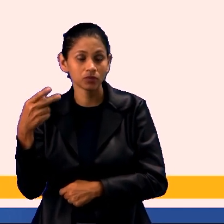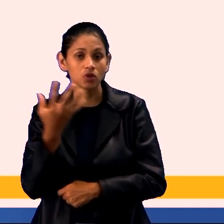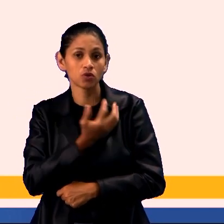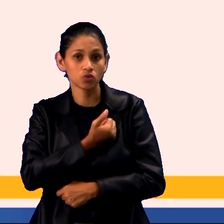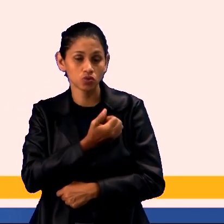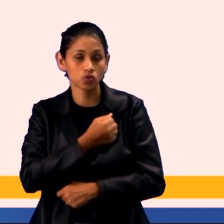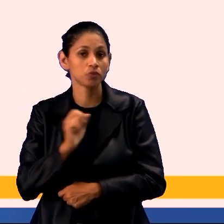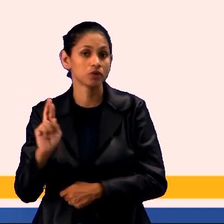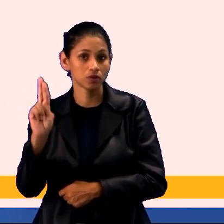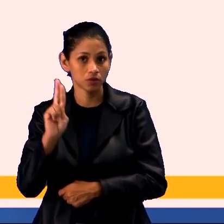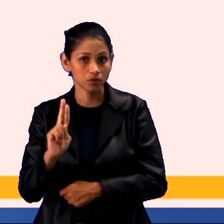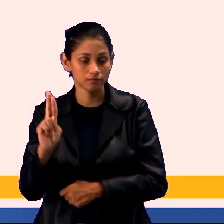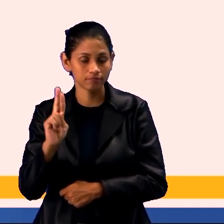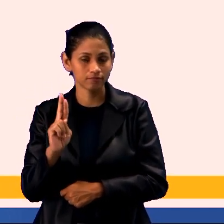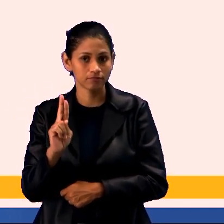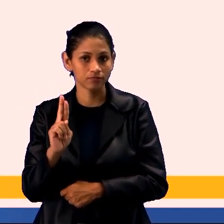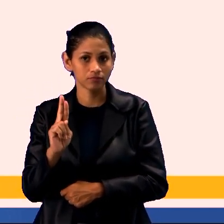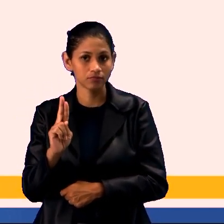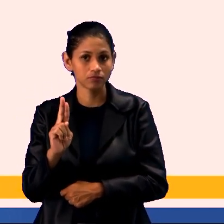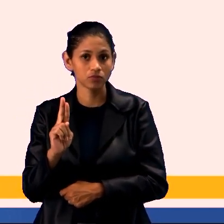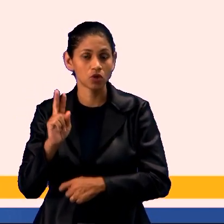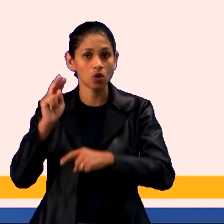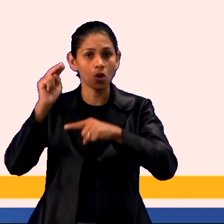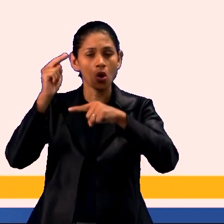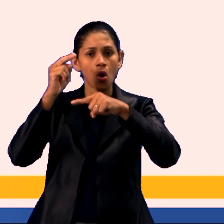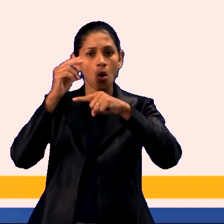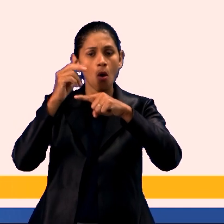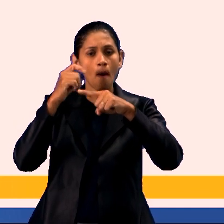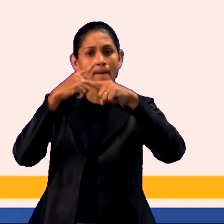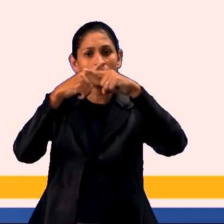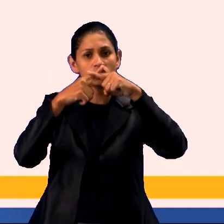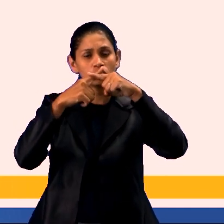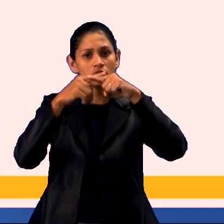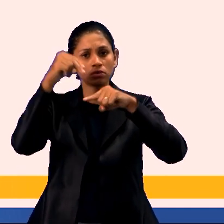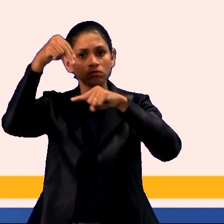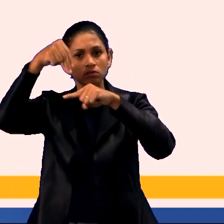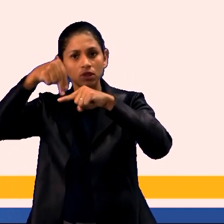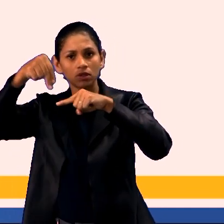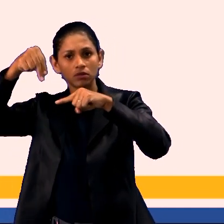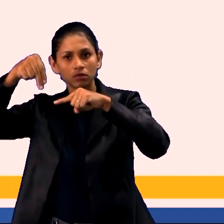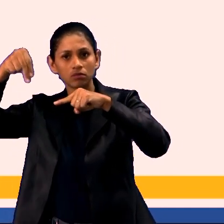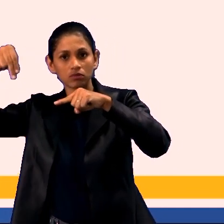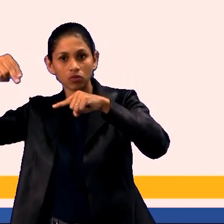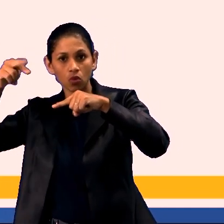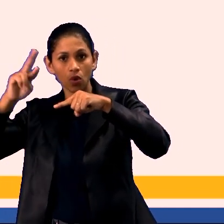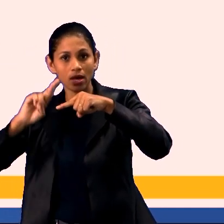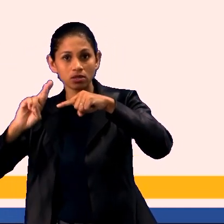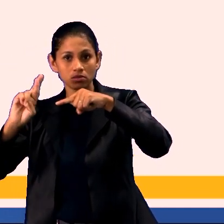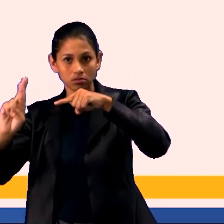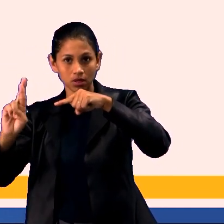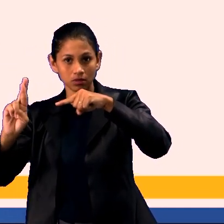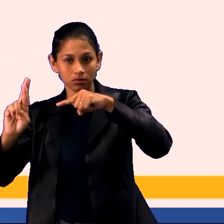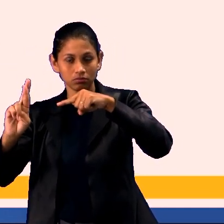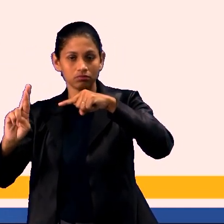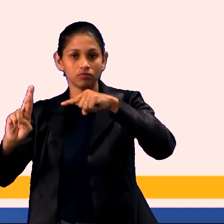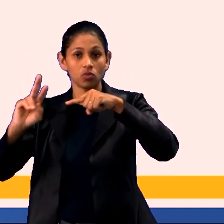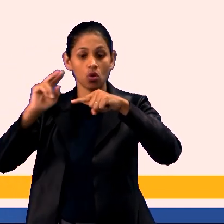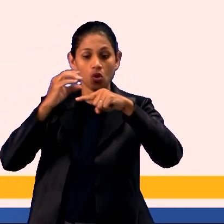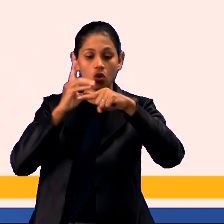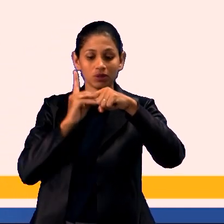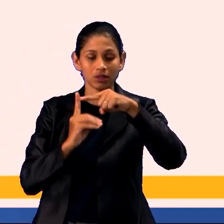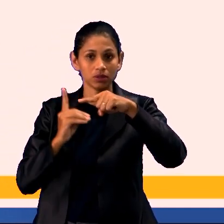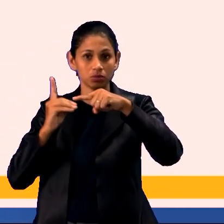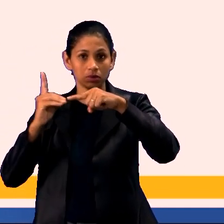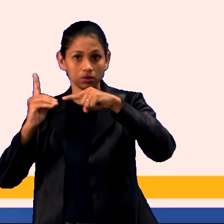números que nós utilizamos. Se nós multiplicamos os numeradores, o resultado vai ficar no numerador. Se nós multiplicamos os denominadores, o resultado